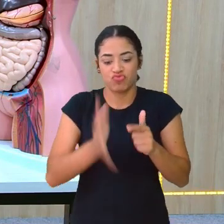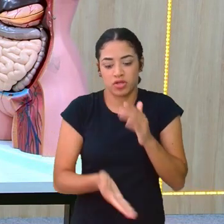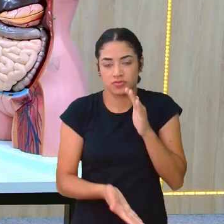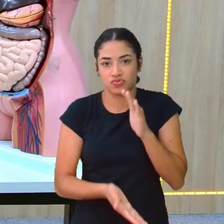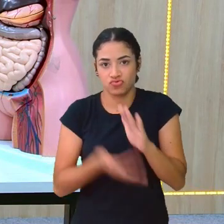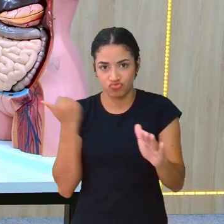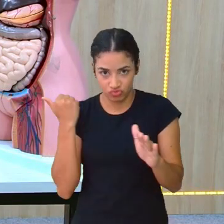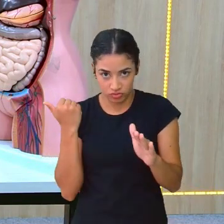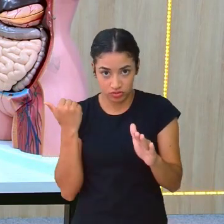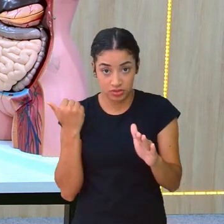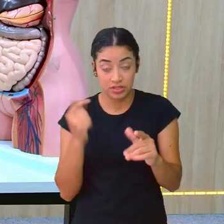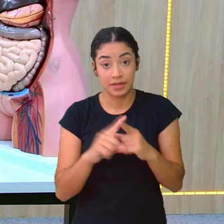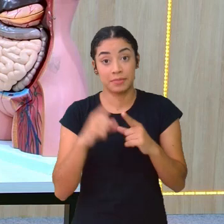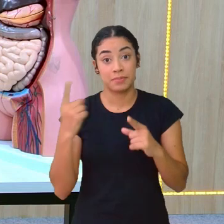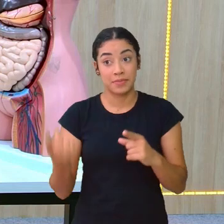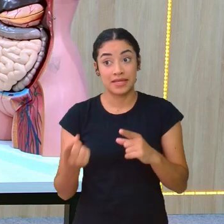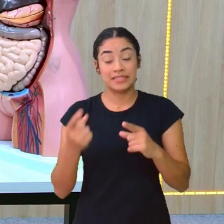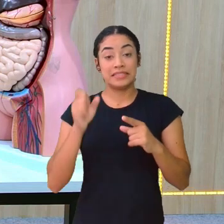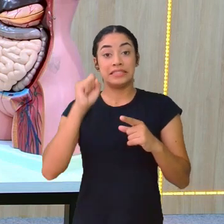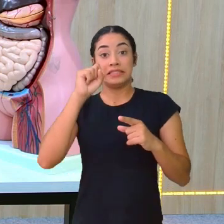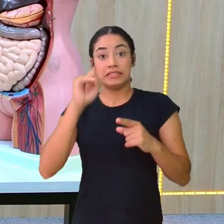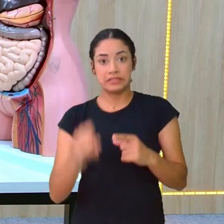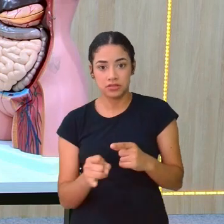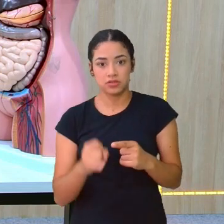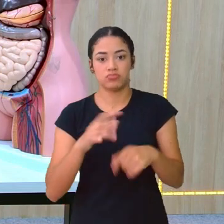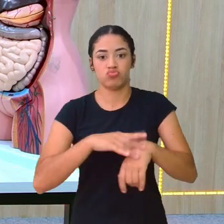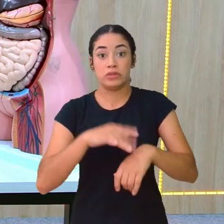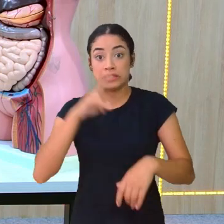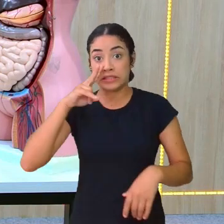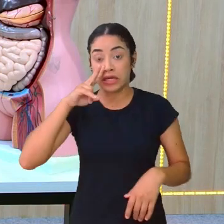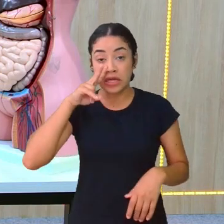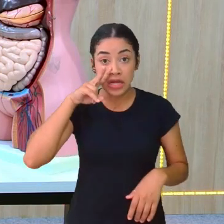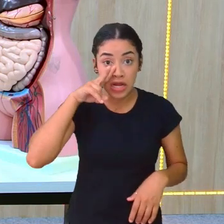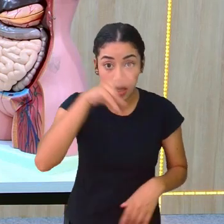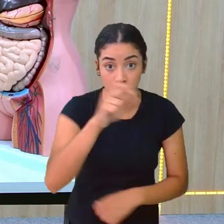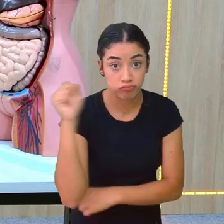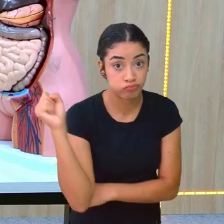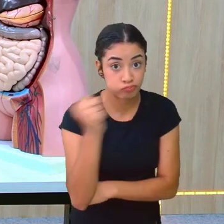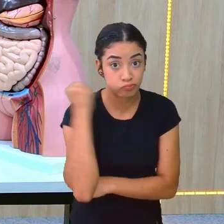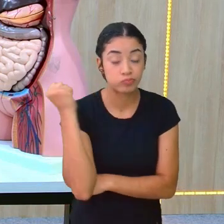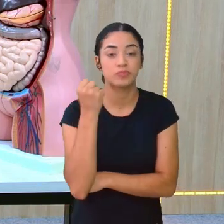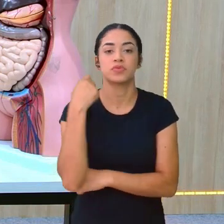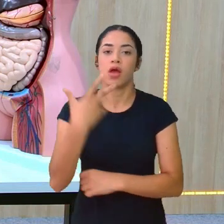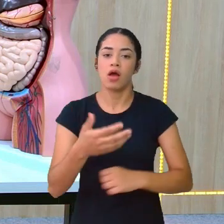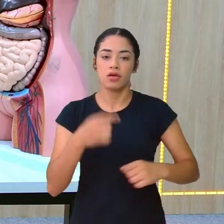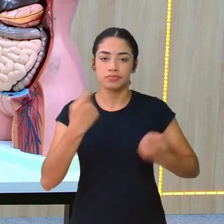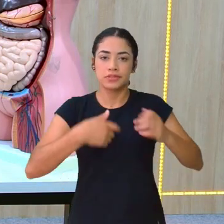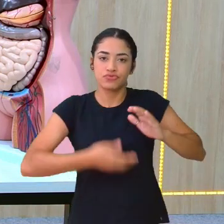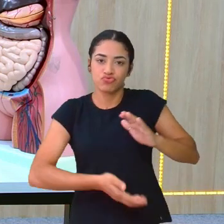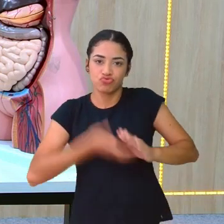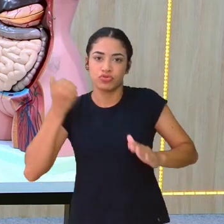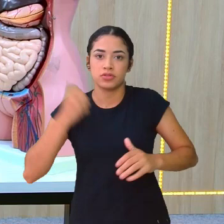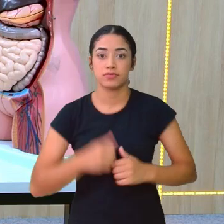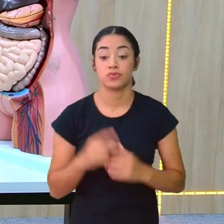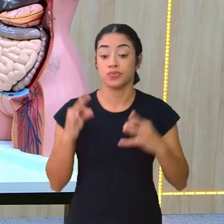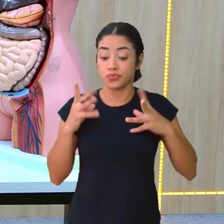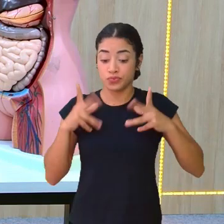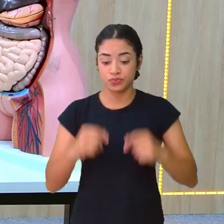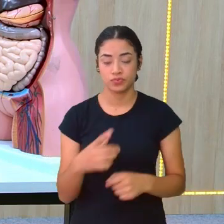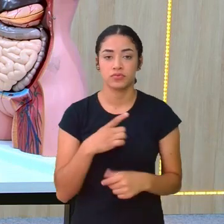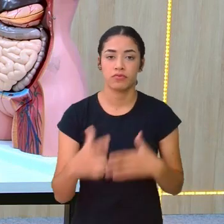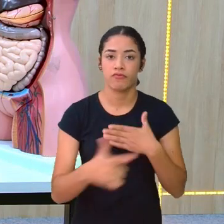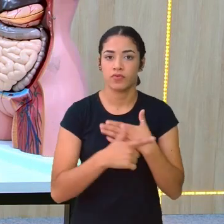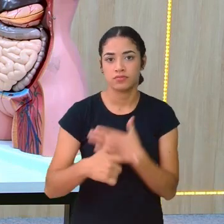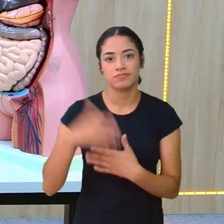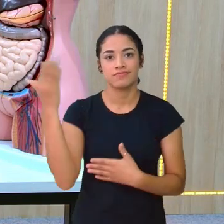só é retirado se realmente for um caso muito grave. Então, a questão aí do nosso corpo, tudo tem função. Onde no